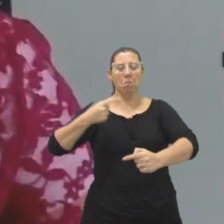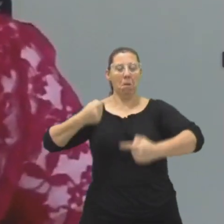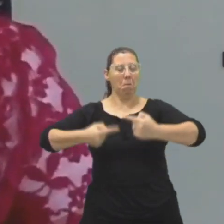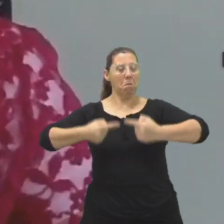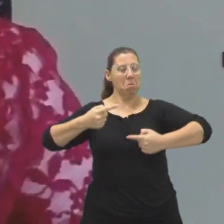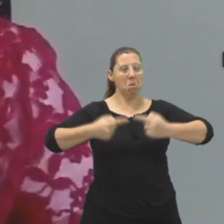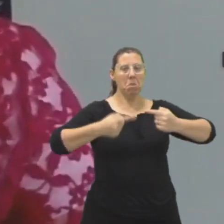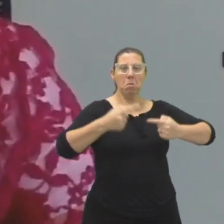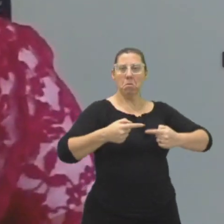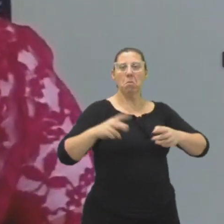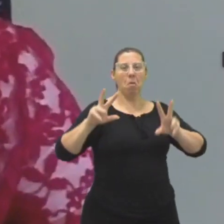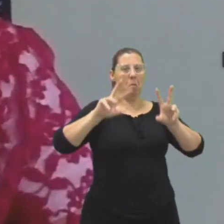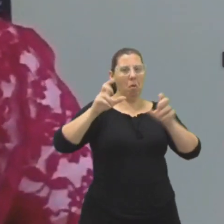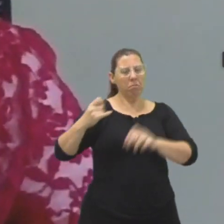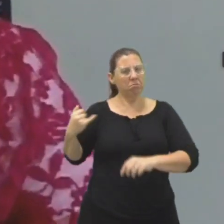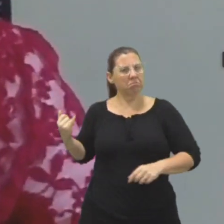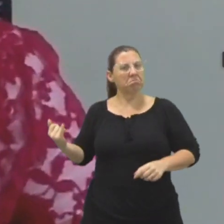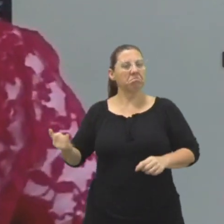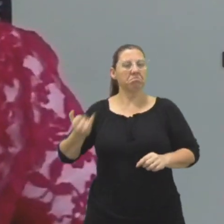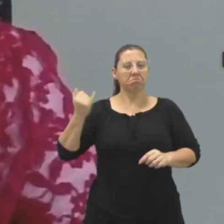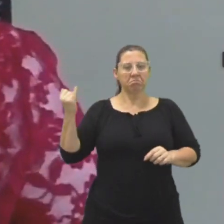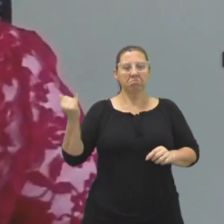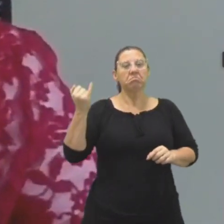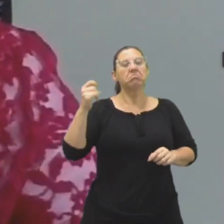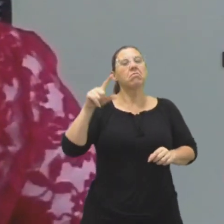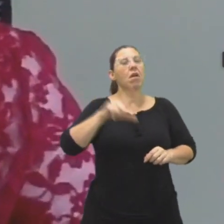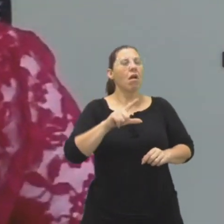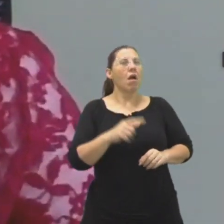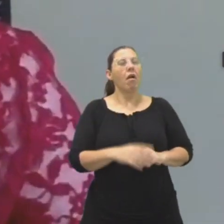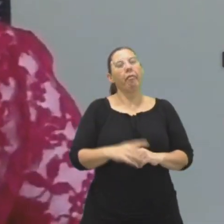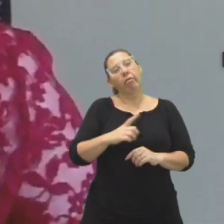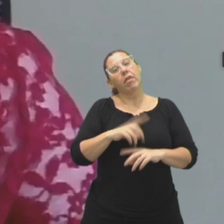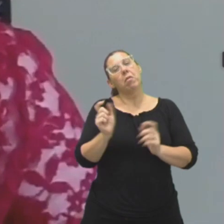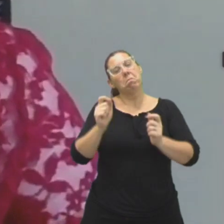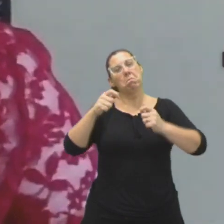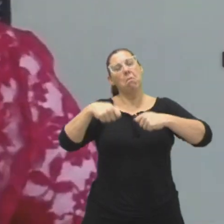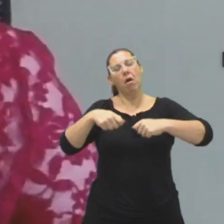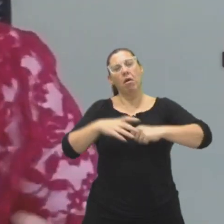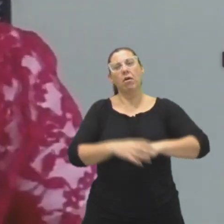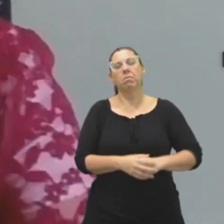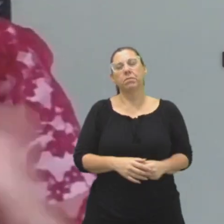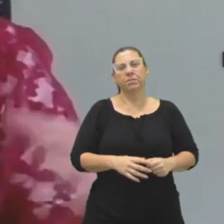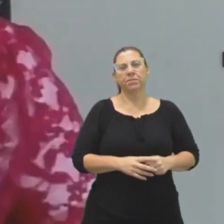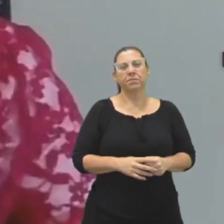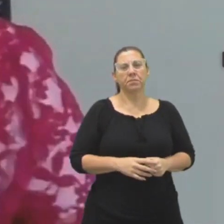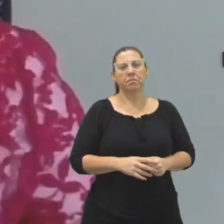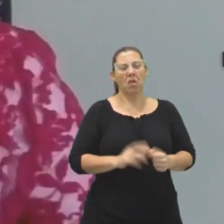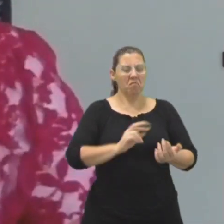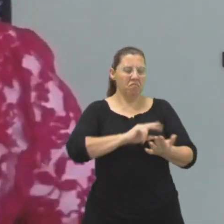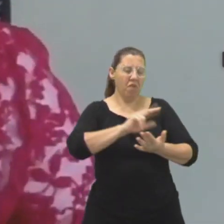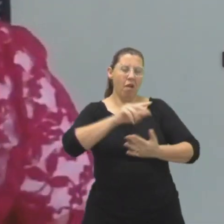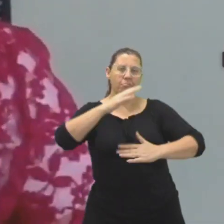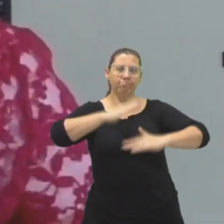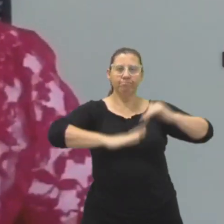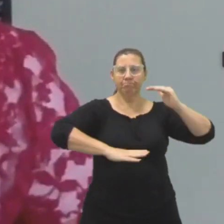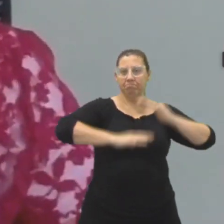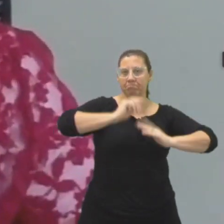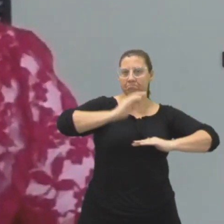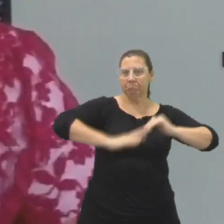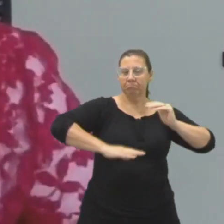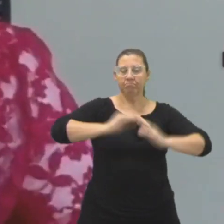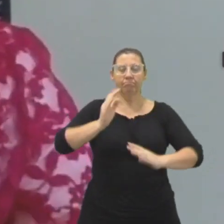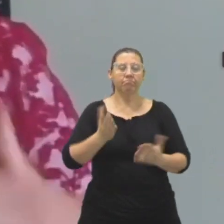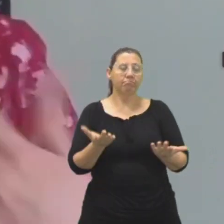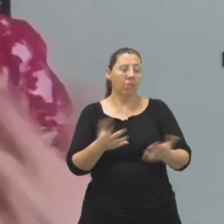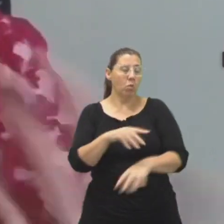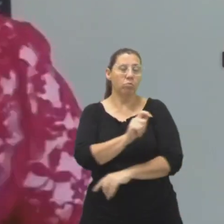tema riquíssimo, importantíssimo, possibilitou várias habilidades por parte do estudante,